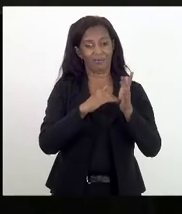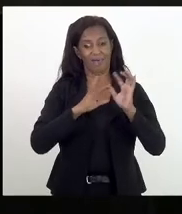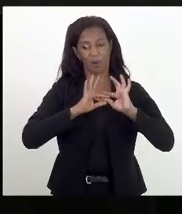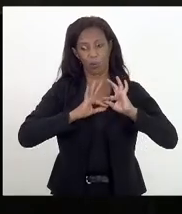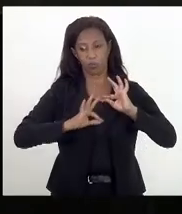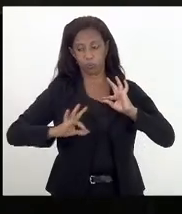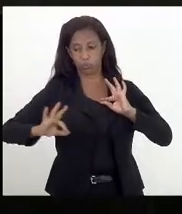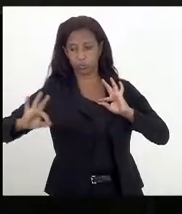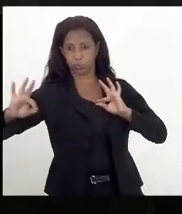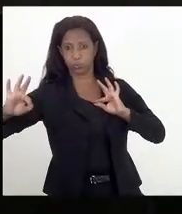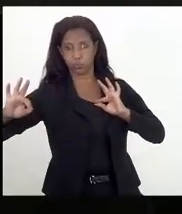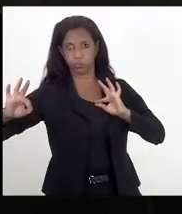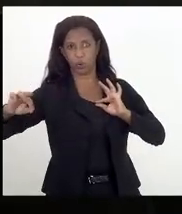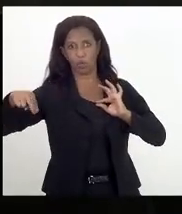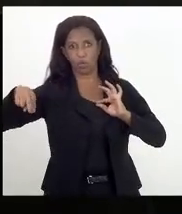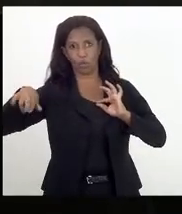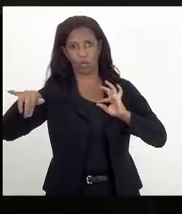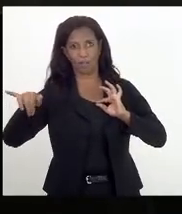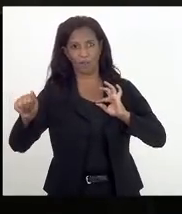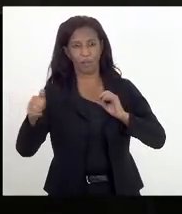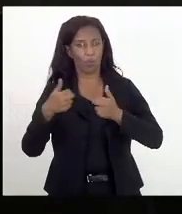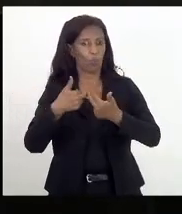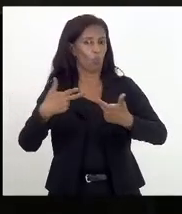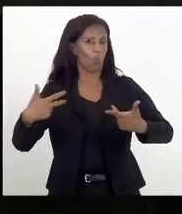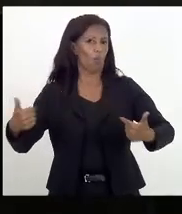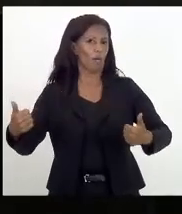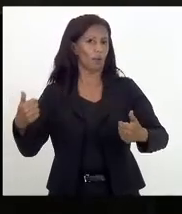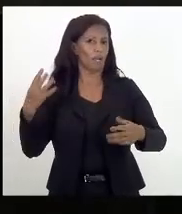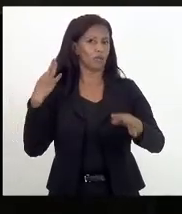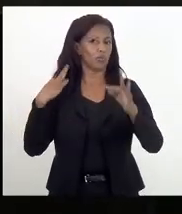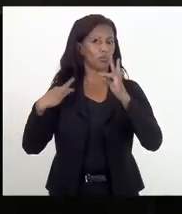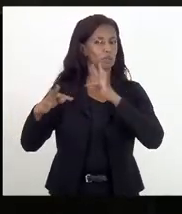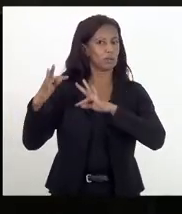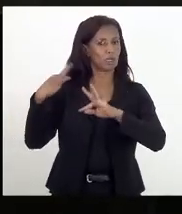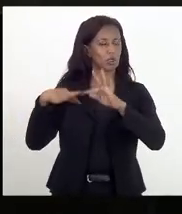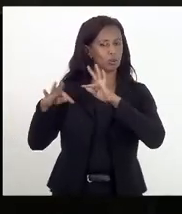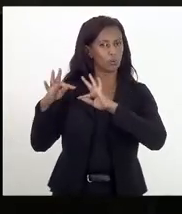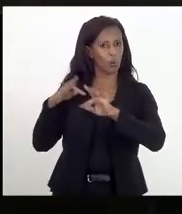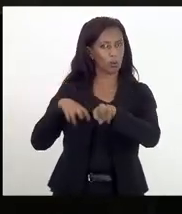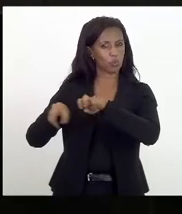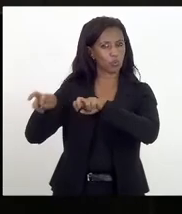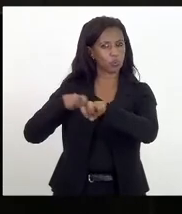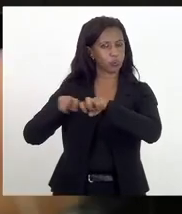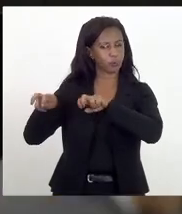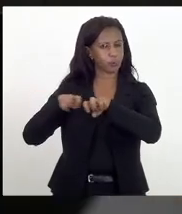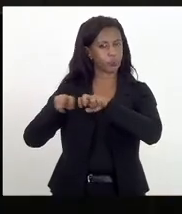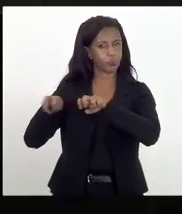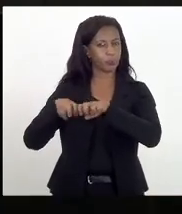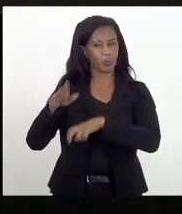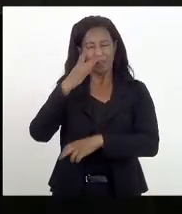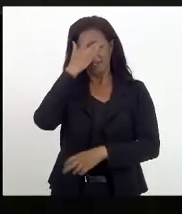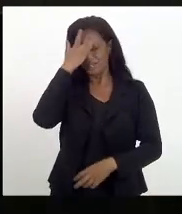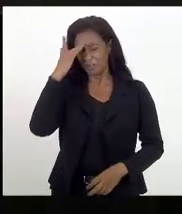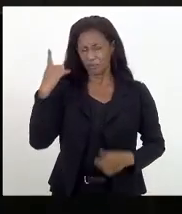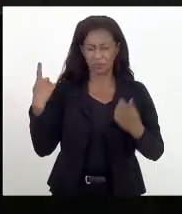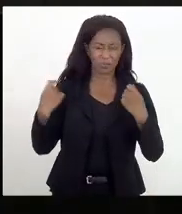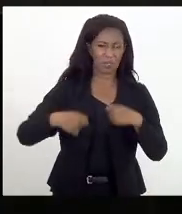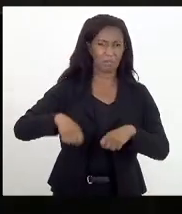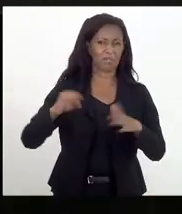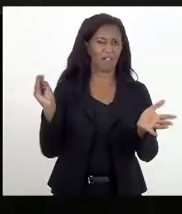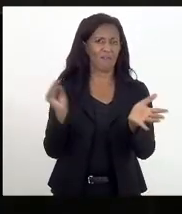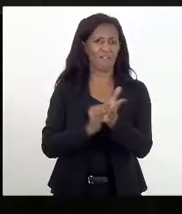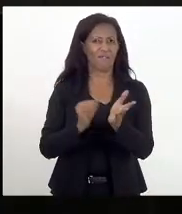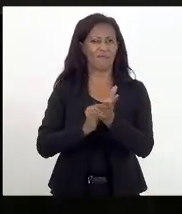antiga de dar mais qualidade no transporte público para essa população tão afetada muitos anos por